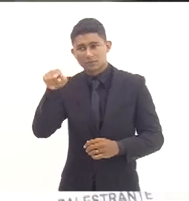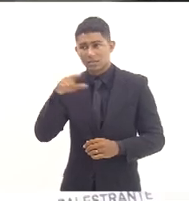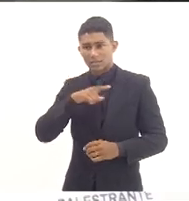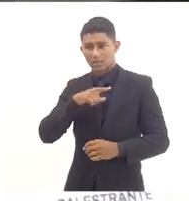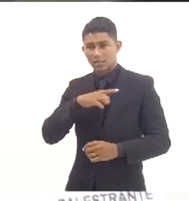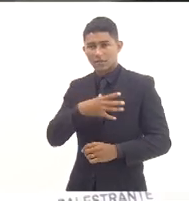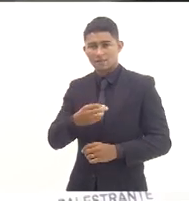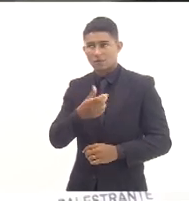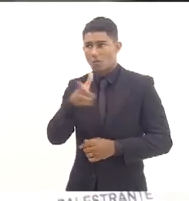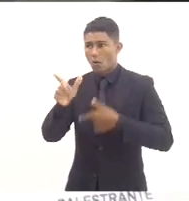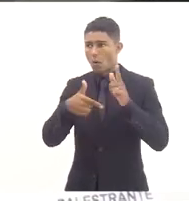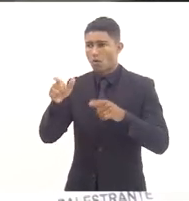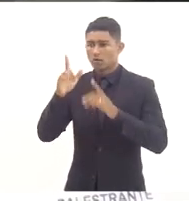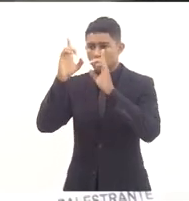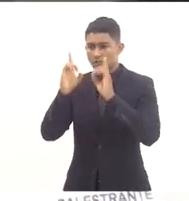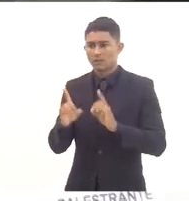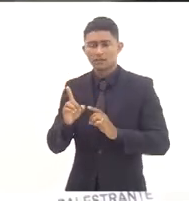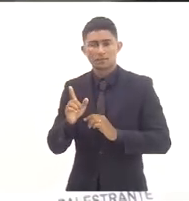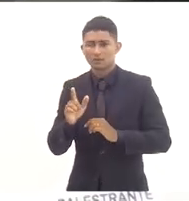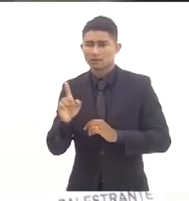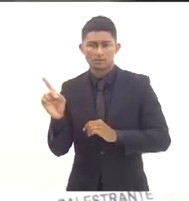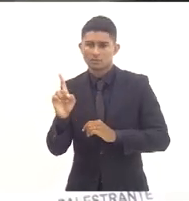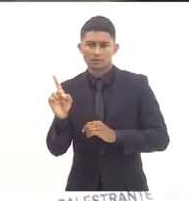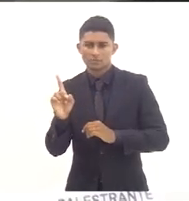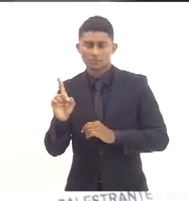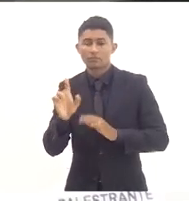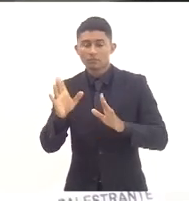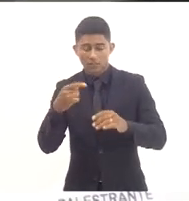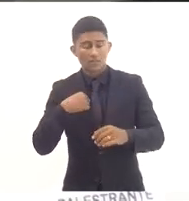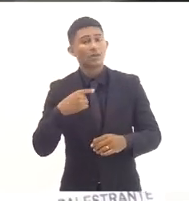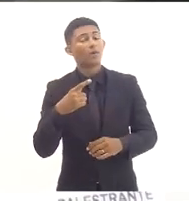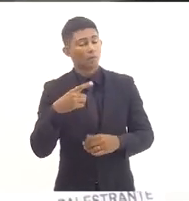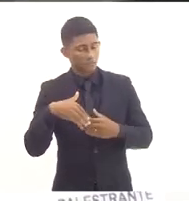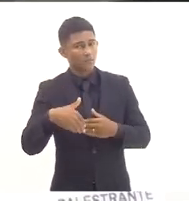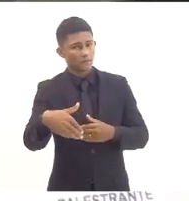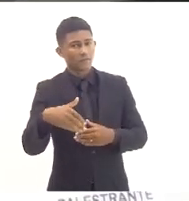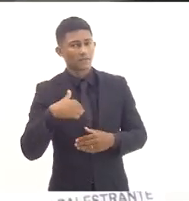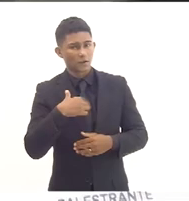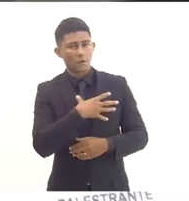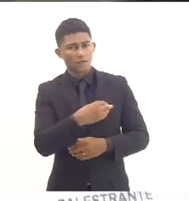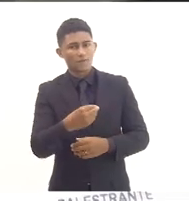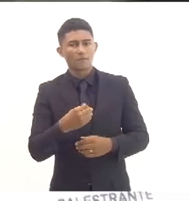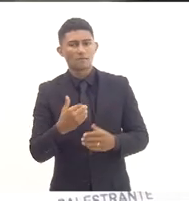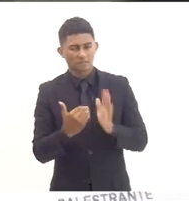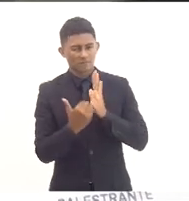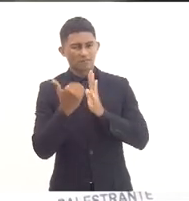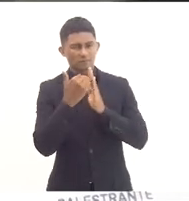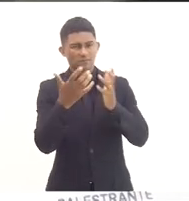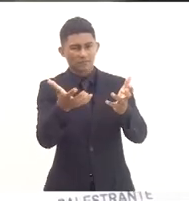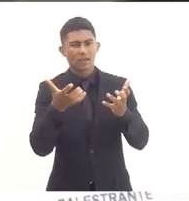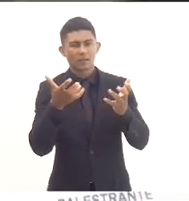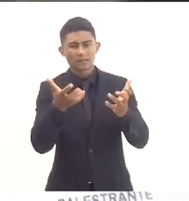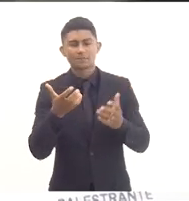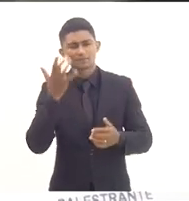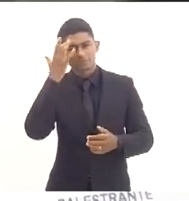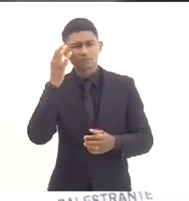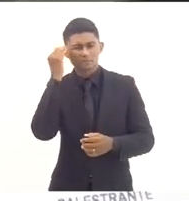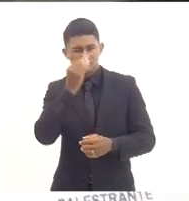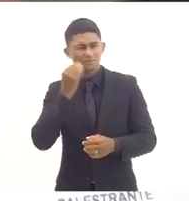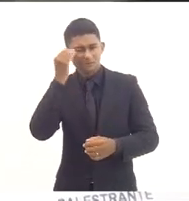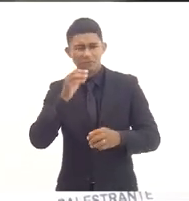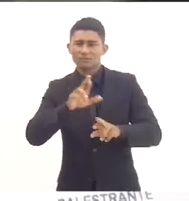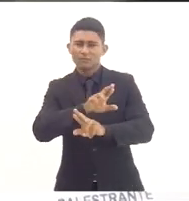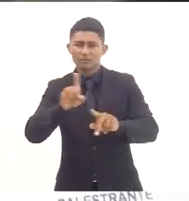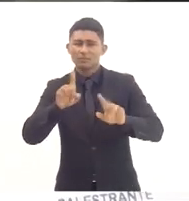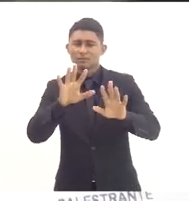deficiência eu ainda não tenho né mas quero ter vou ter eu acho que é uma experiência diferente porém não exige nem